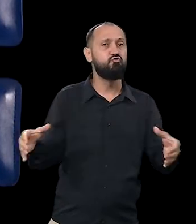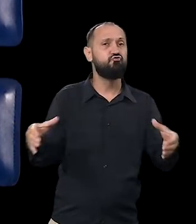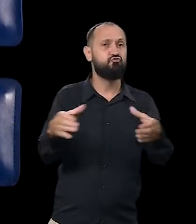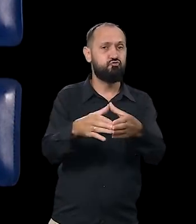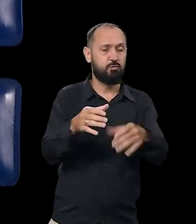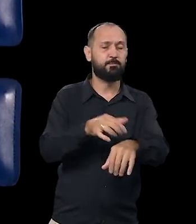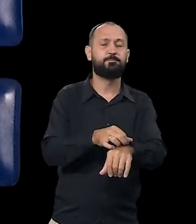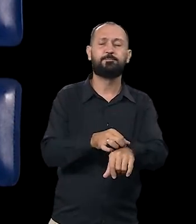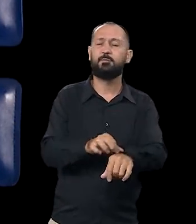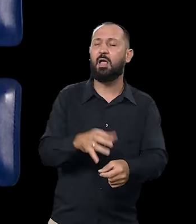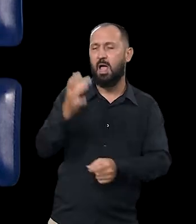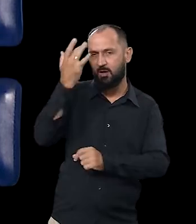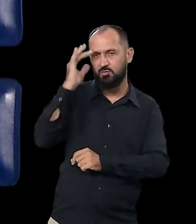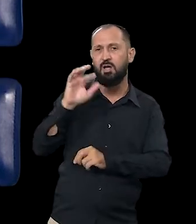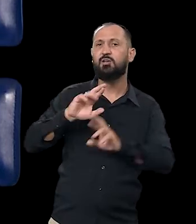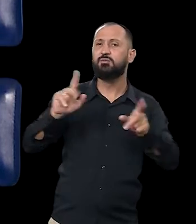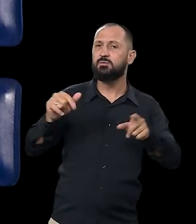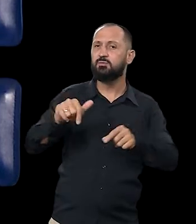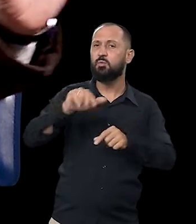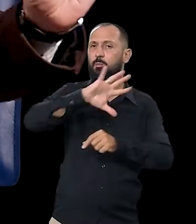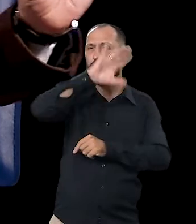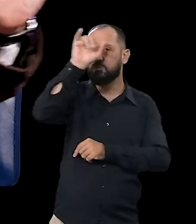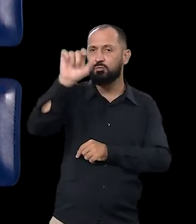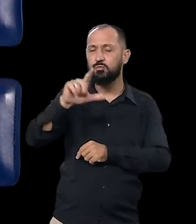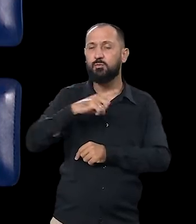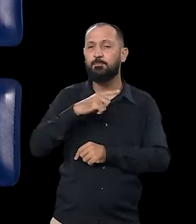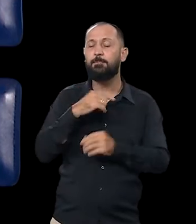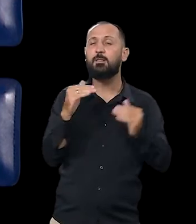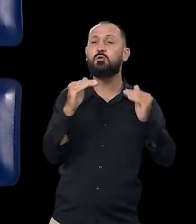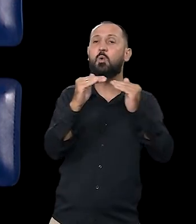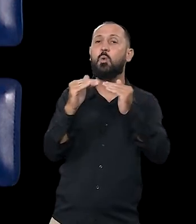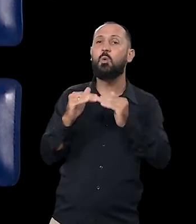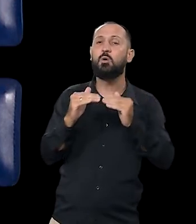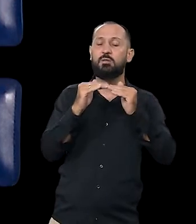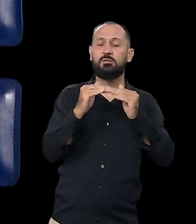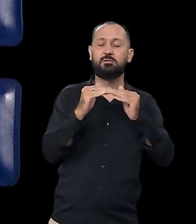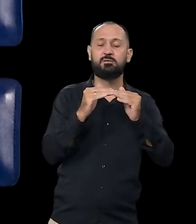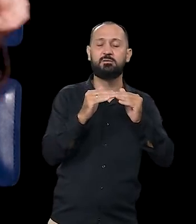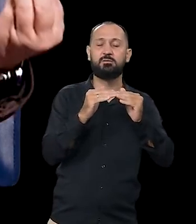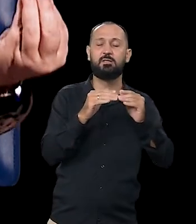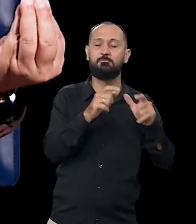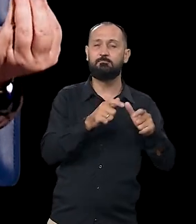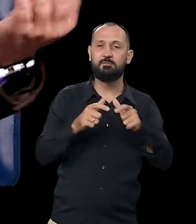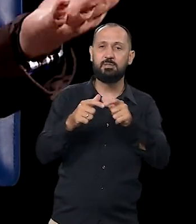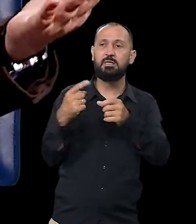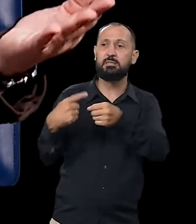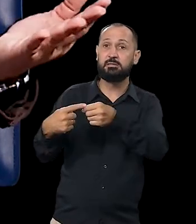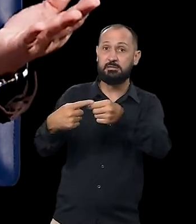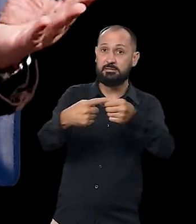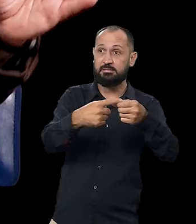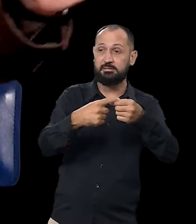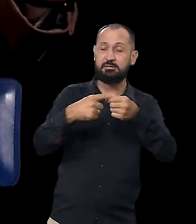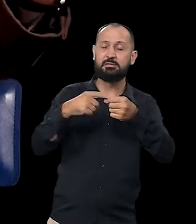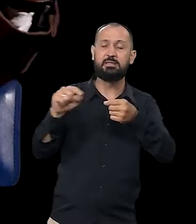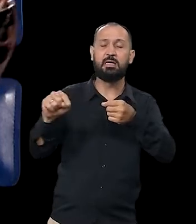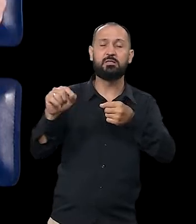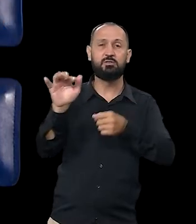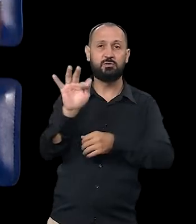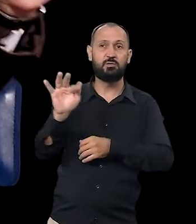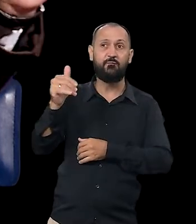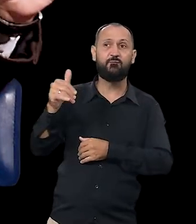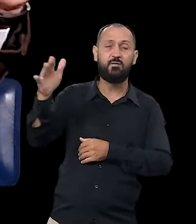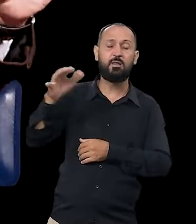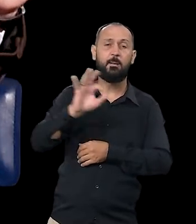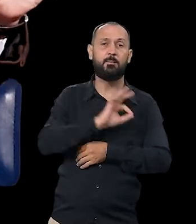essa equipe a trabalhar em conjunto. Eu acho que o diferencial do Mato Grosso do Sul é a grande sintonia que existe entre as forças. Lívia, nós